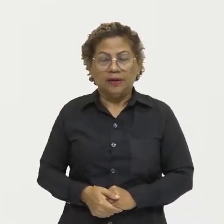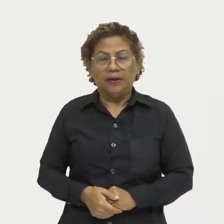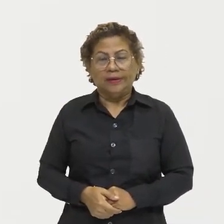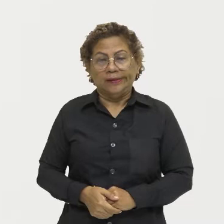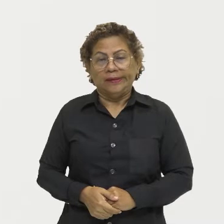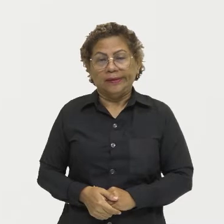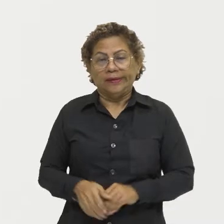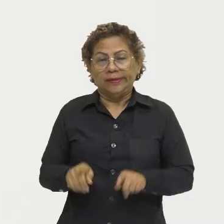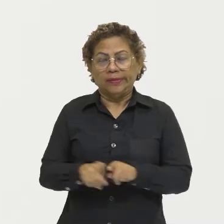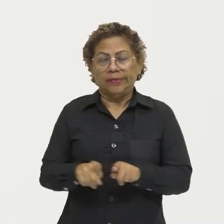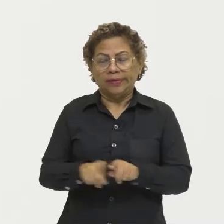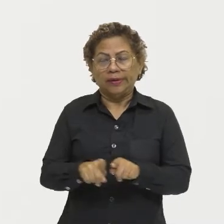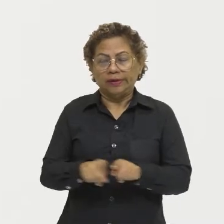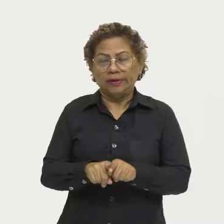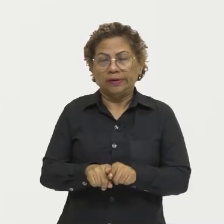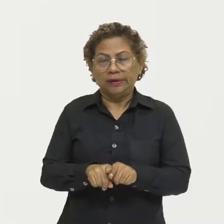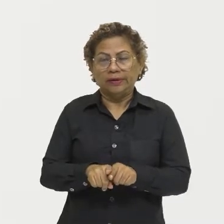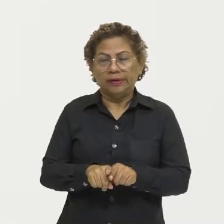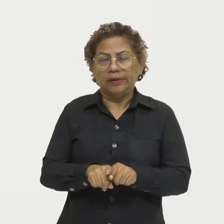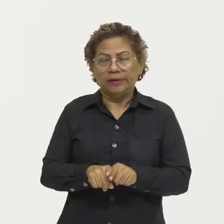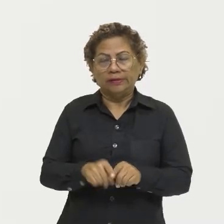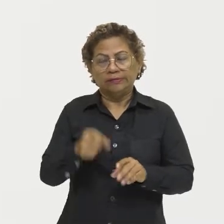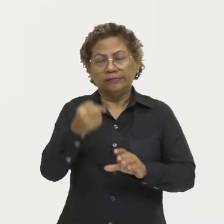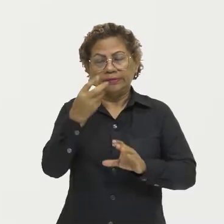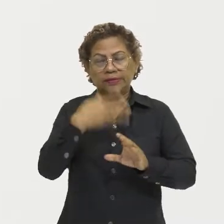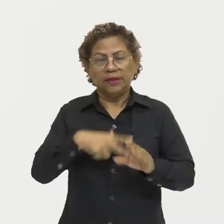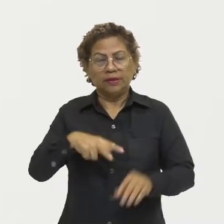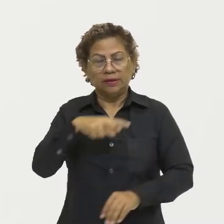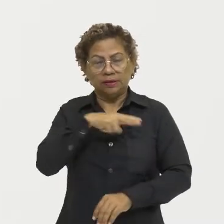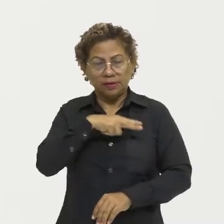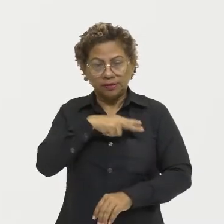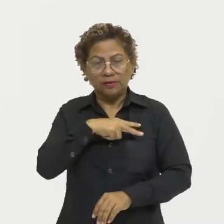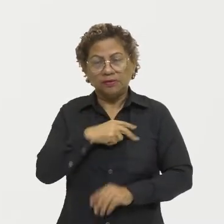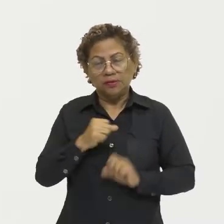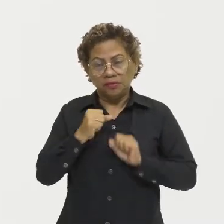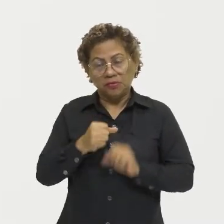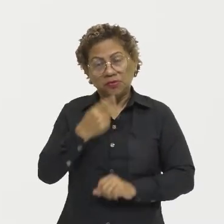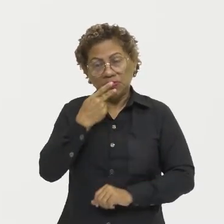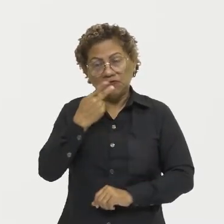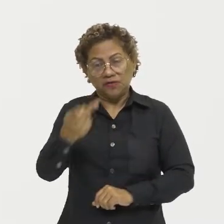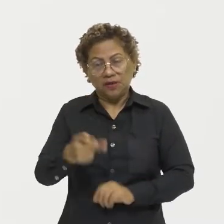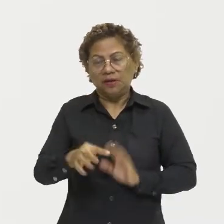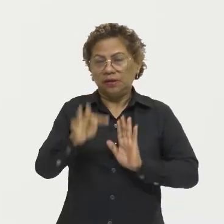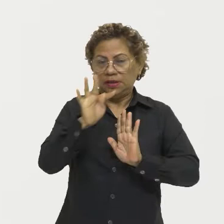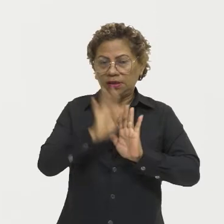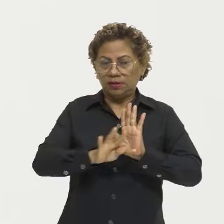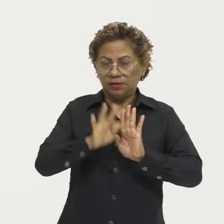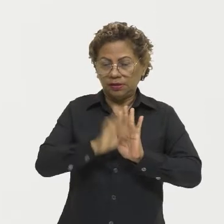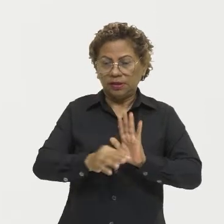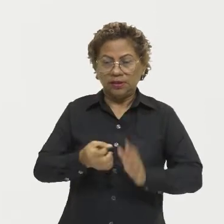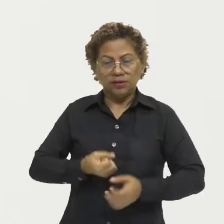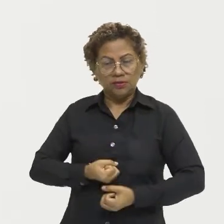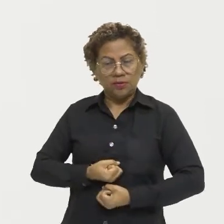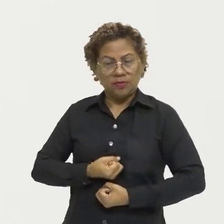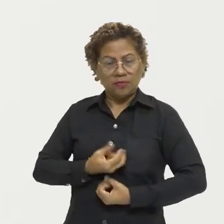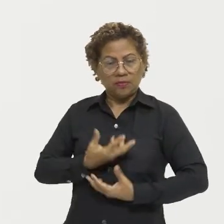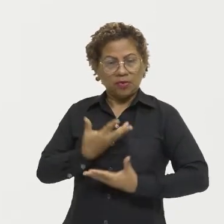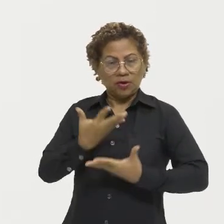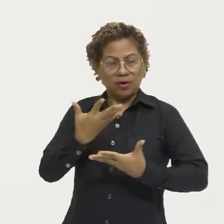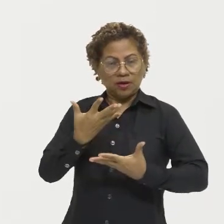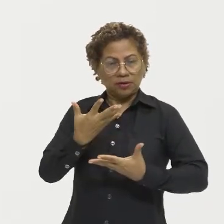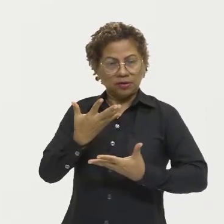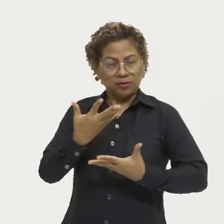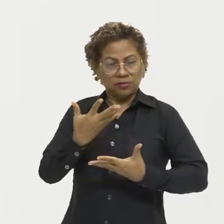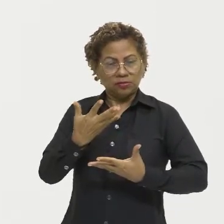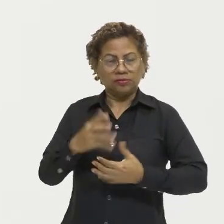pessoal, né? Como, por exemplo, podemos destacar os textos poéticos, né? Observem aqui, através do eu